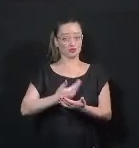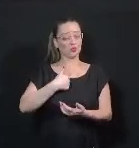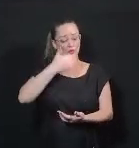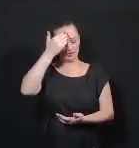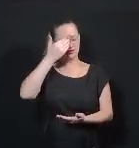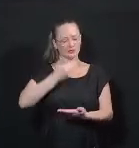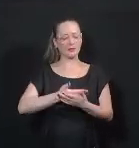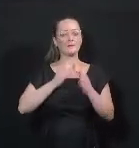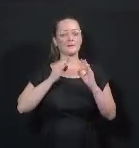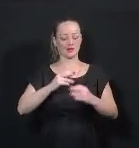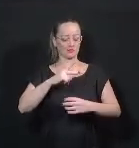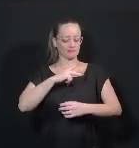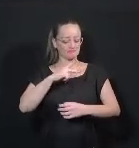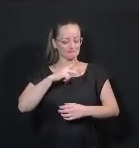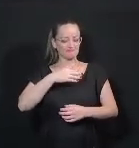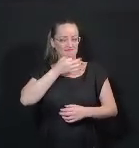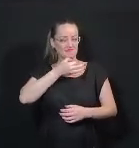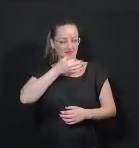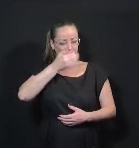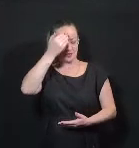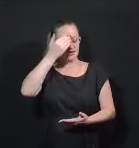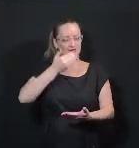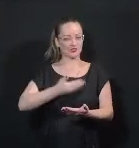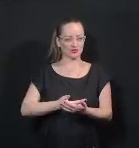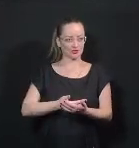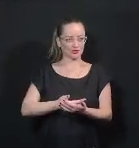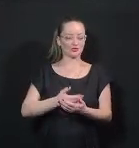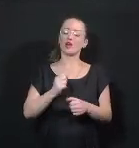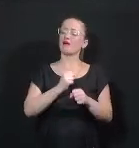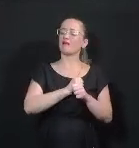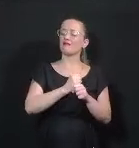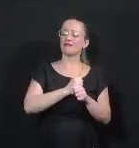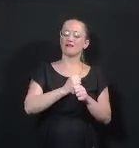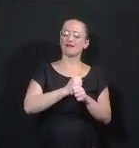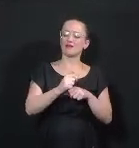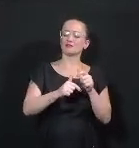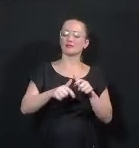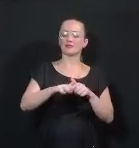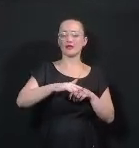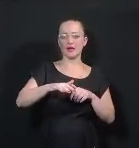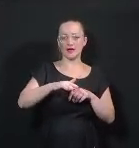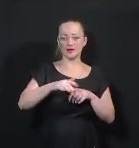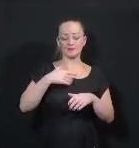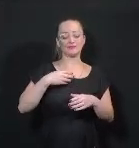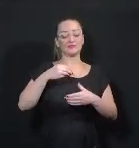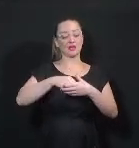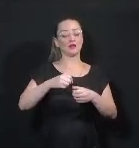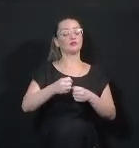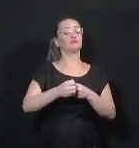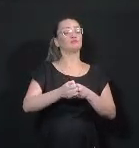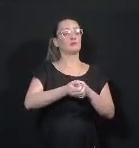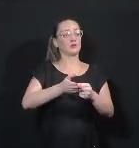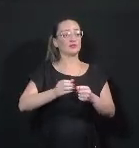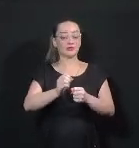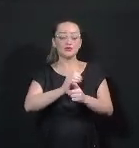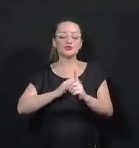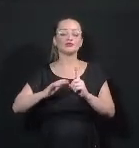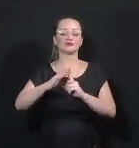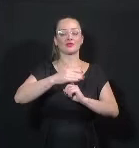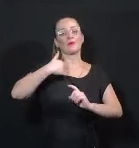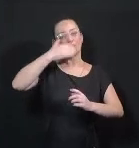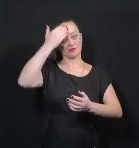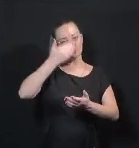Eu aposto pessoalmente, depois de todos esses anos, na democracia social, no